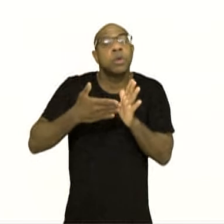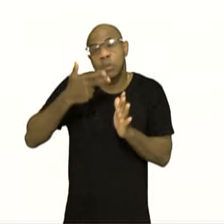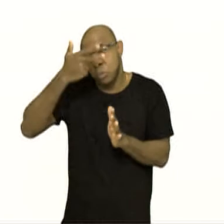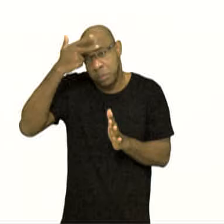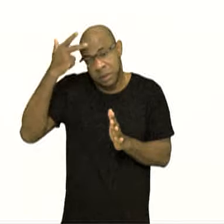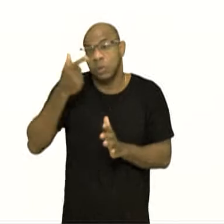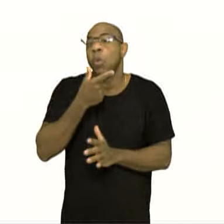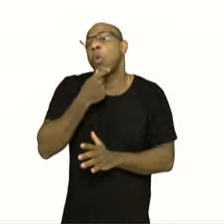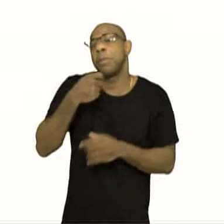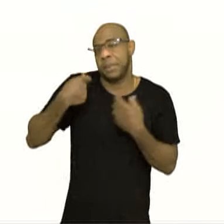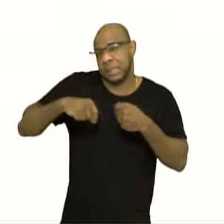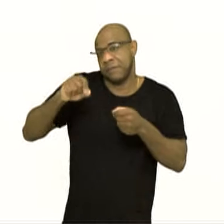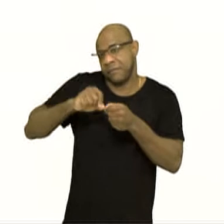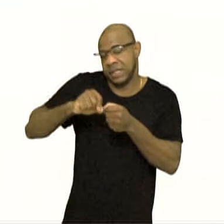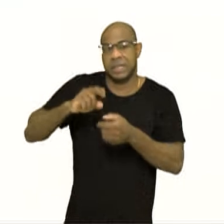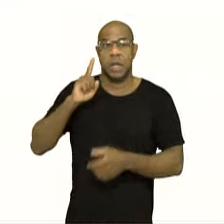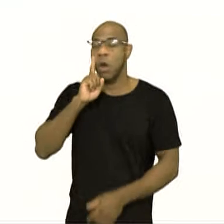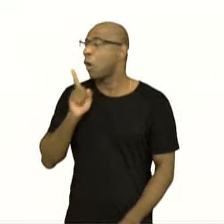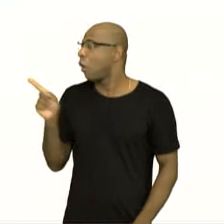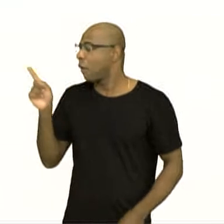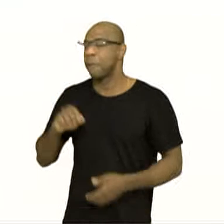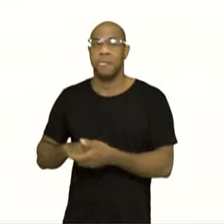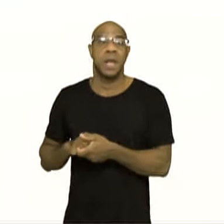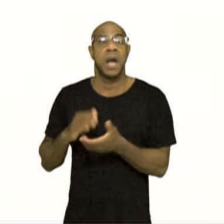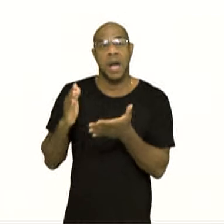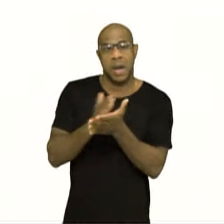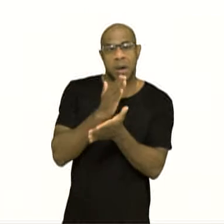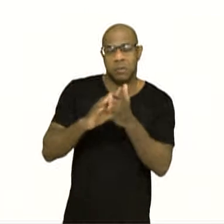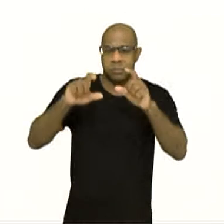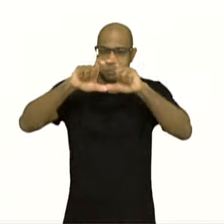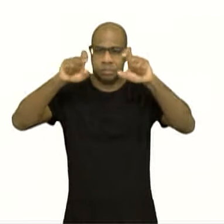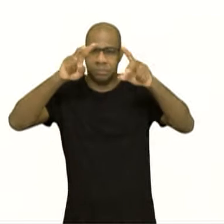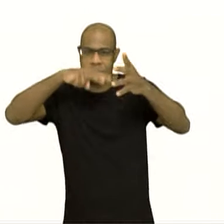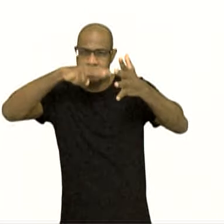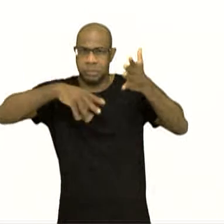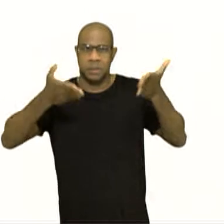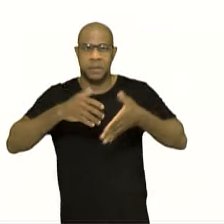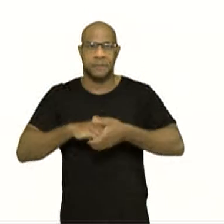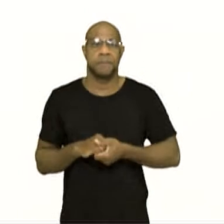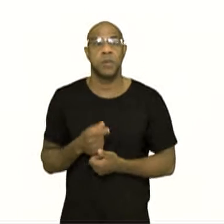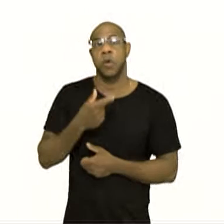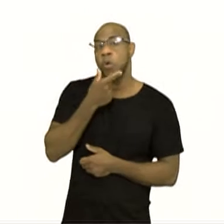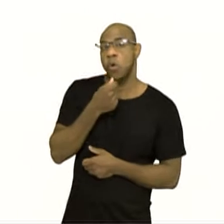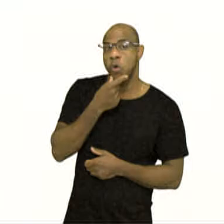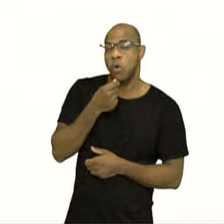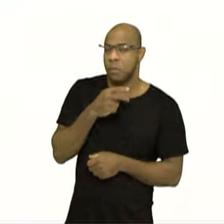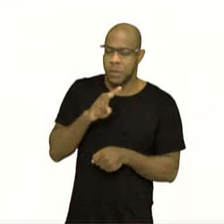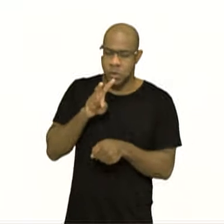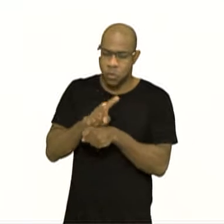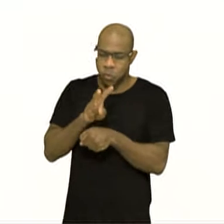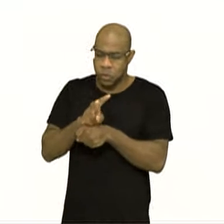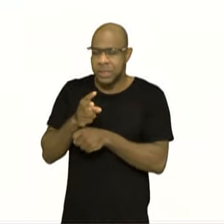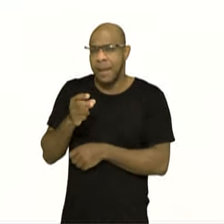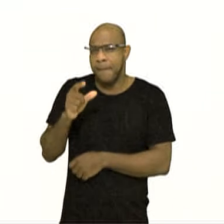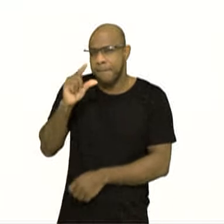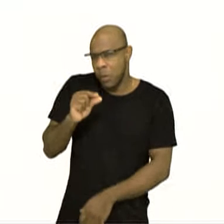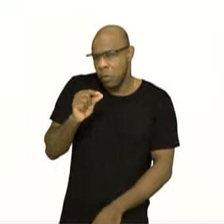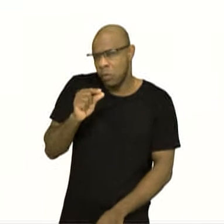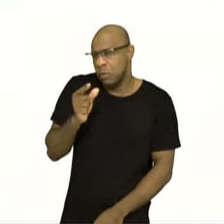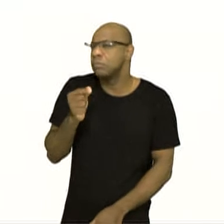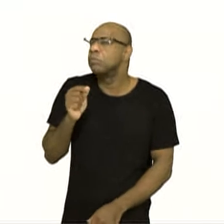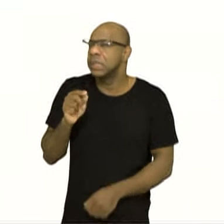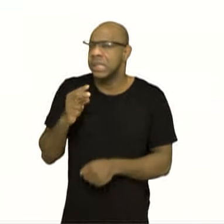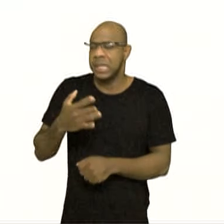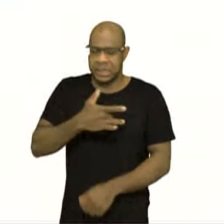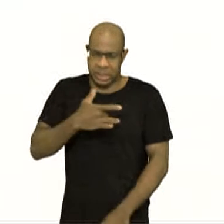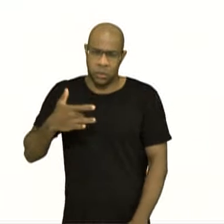fazer. Então, vamos dar uma olhada em alguns trechos dessa matéria. Homem cuida menos da saúde? Segundo uma